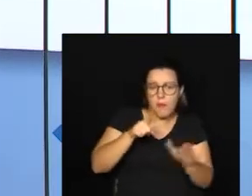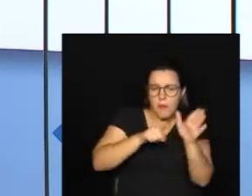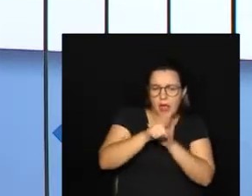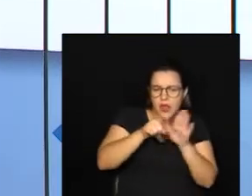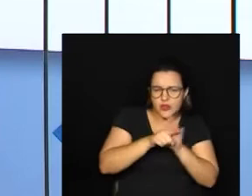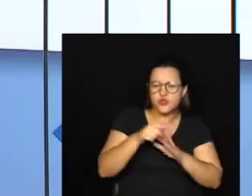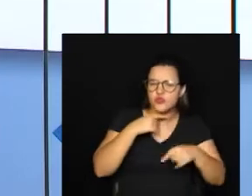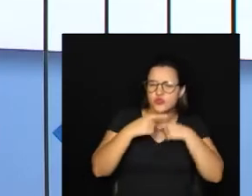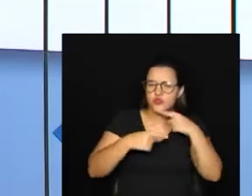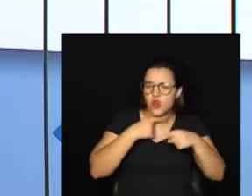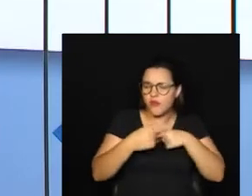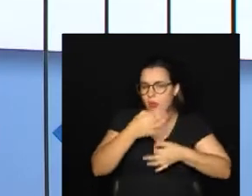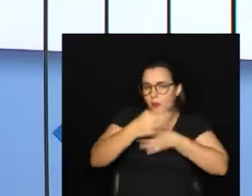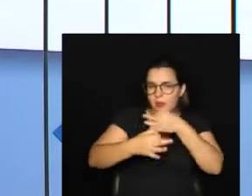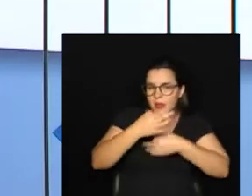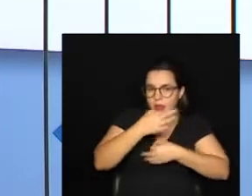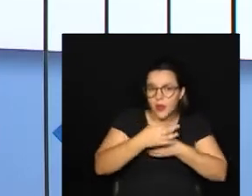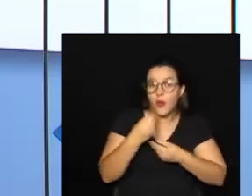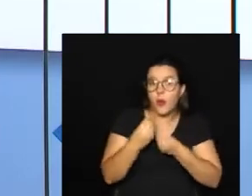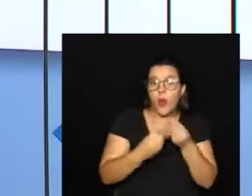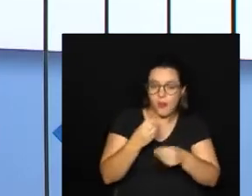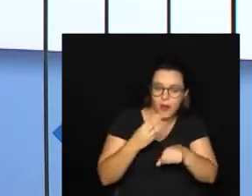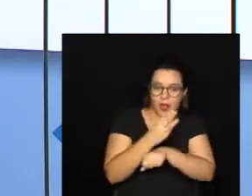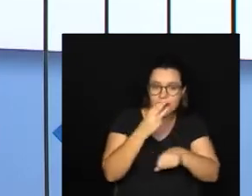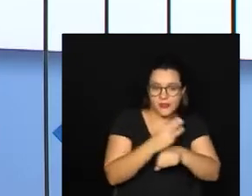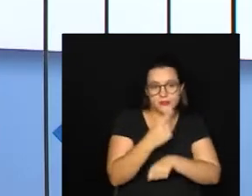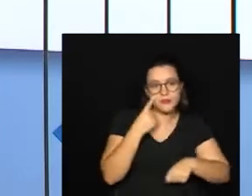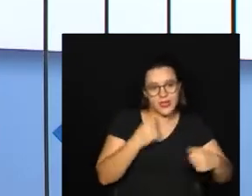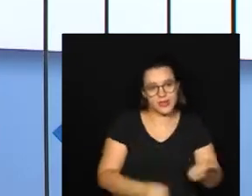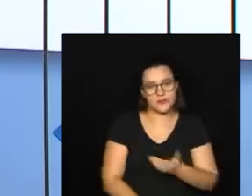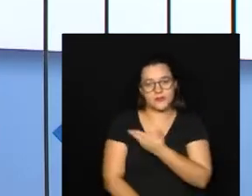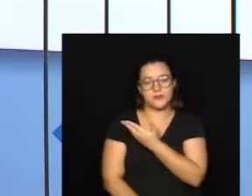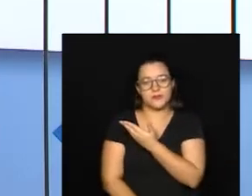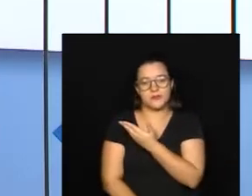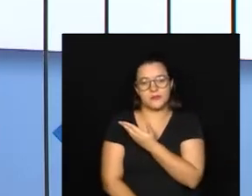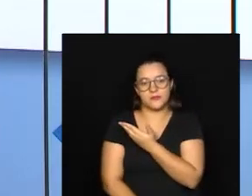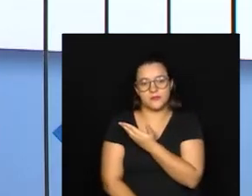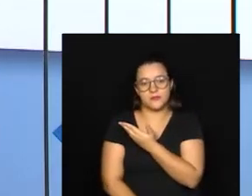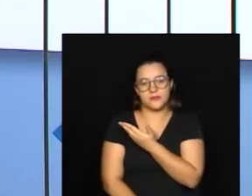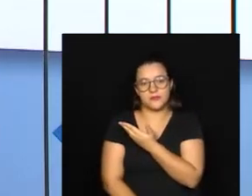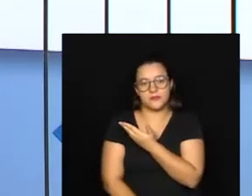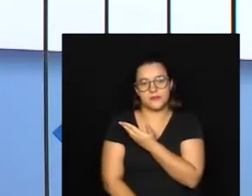pergunta ou sugestões através do WhatsApp. É o